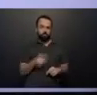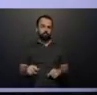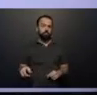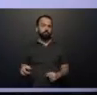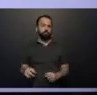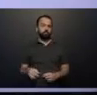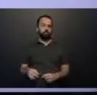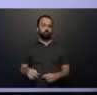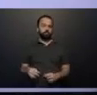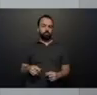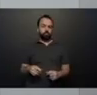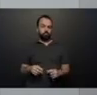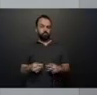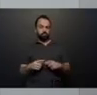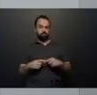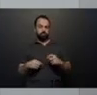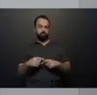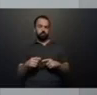equipamentos de laboratório.